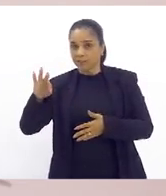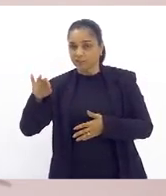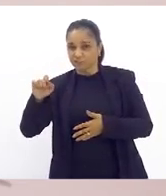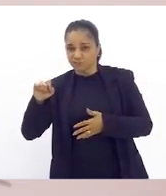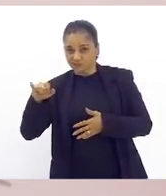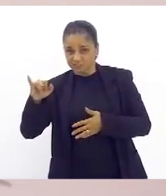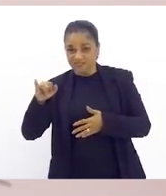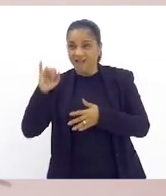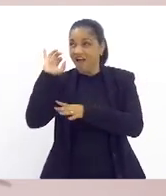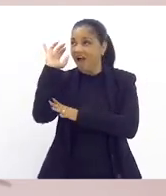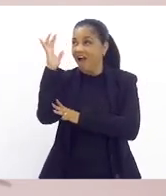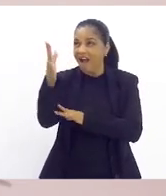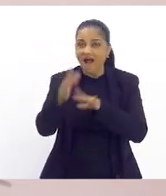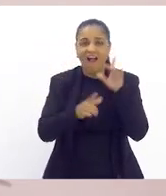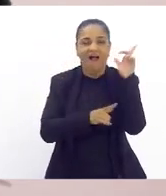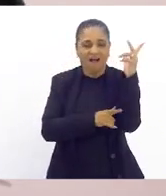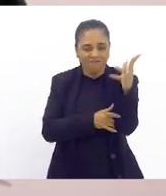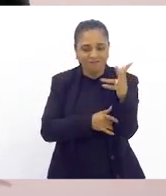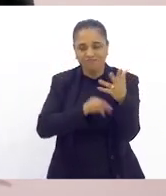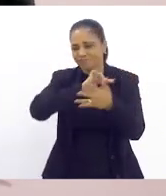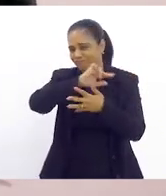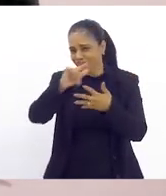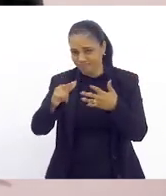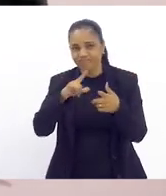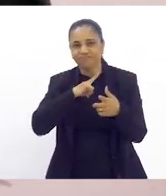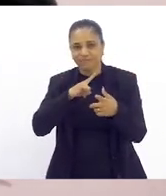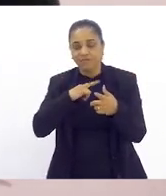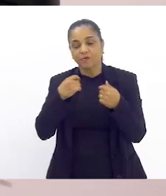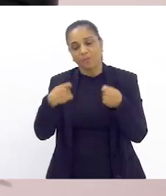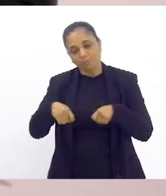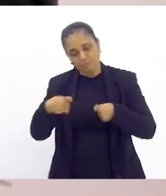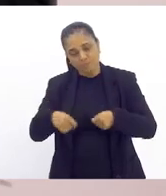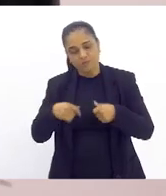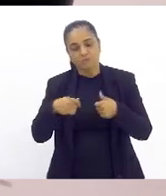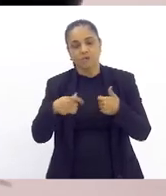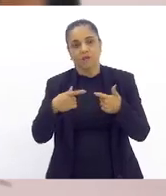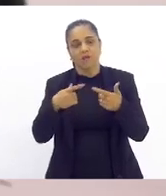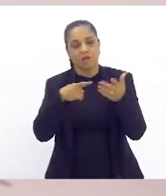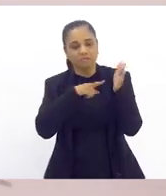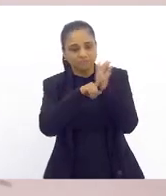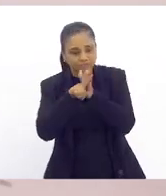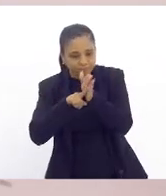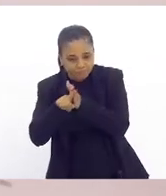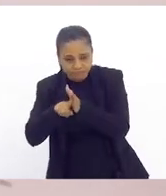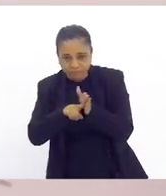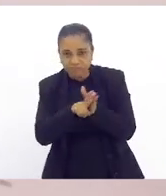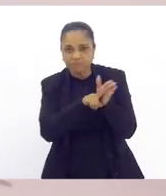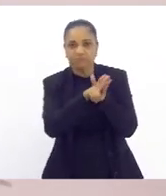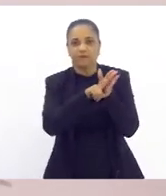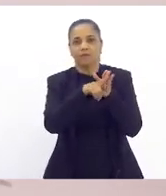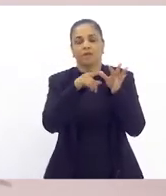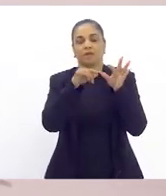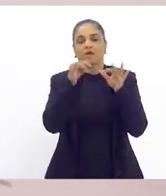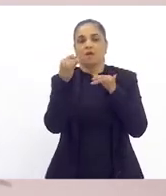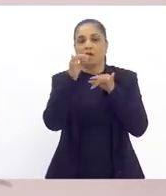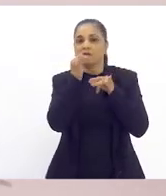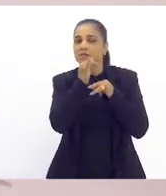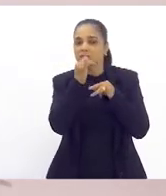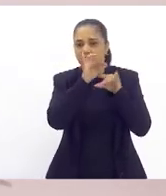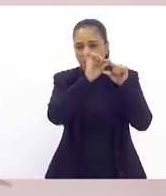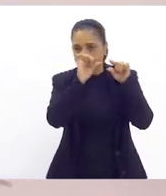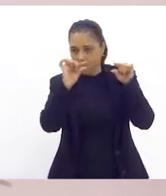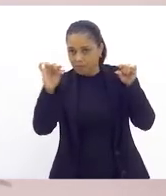para que revejam essa situação né dessa transmissão de energia também